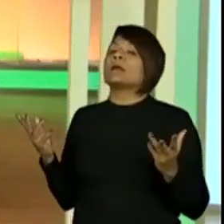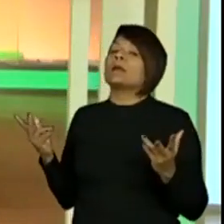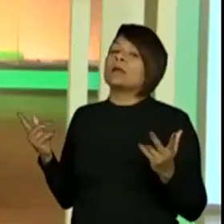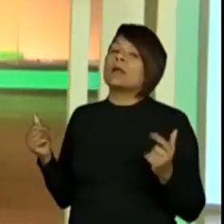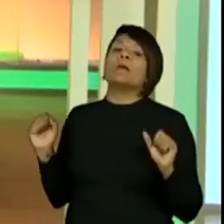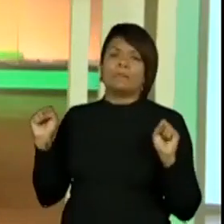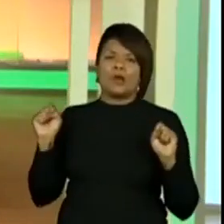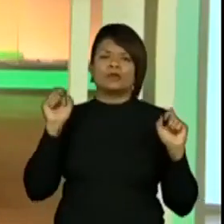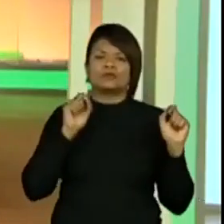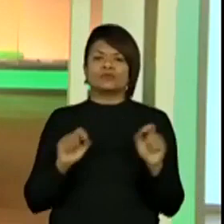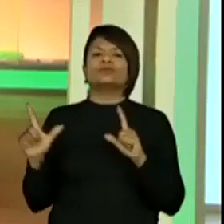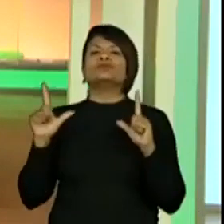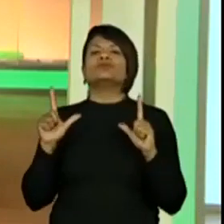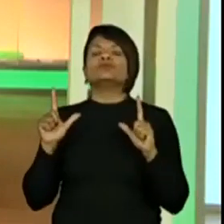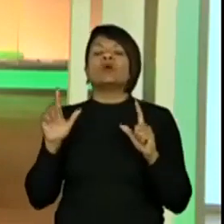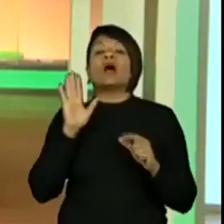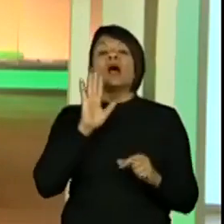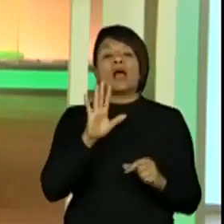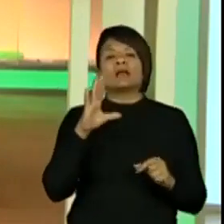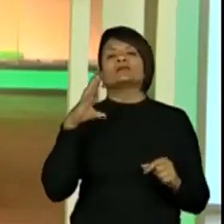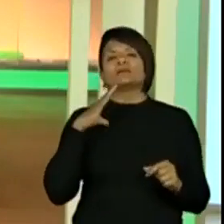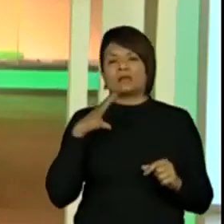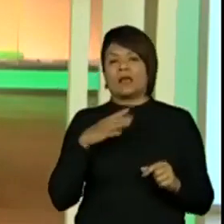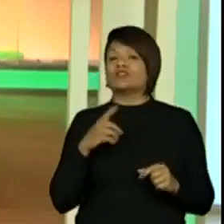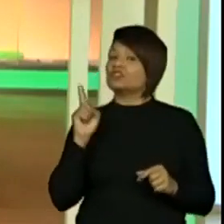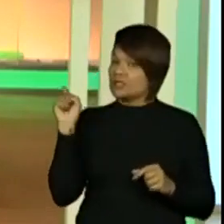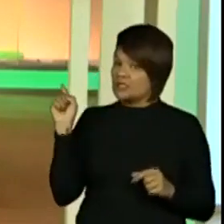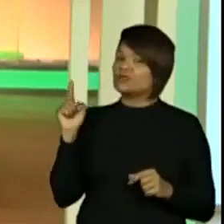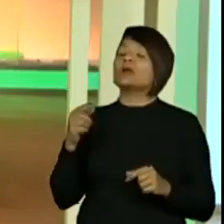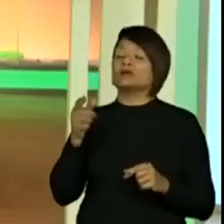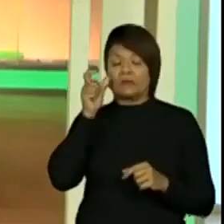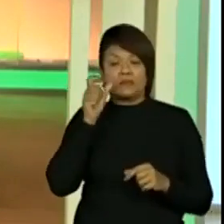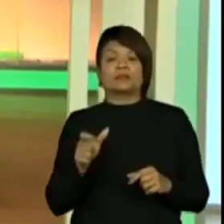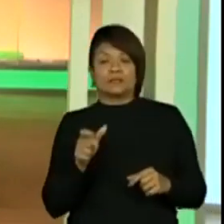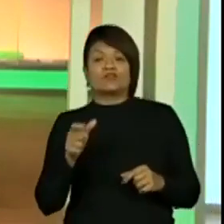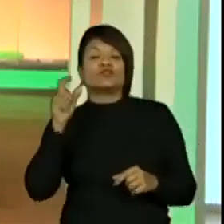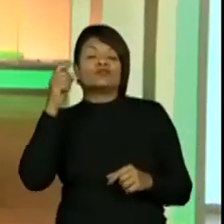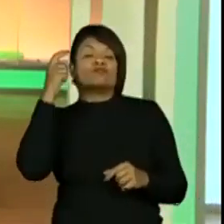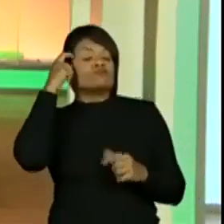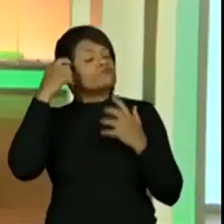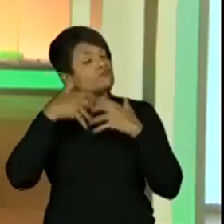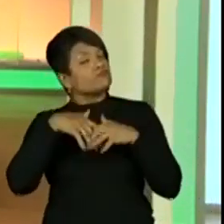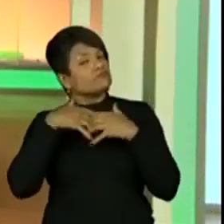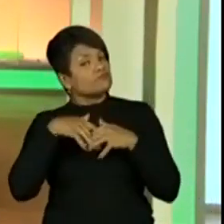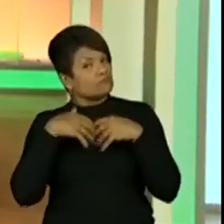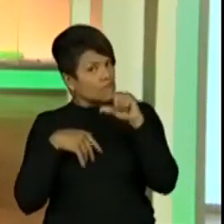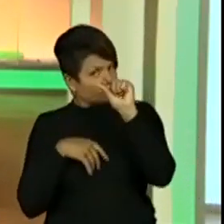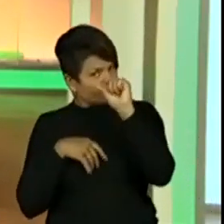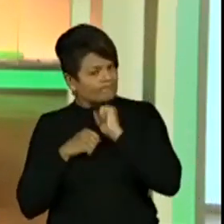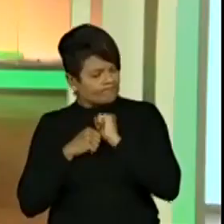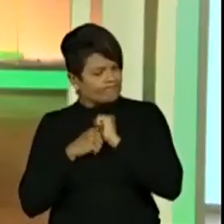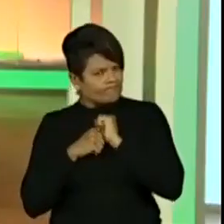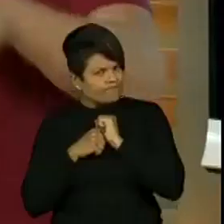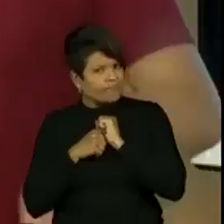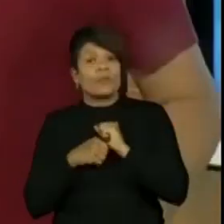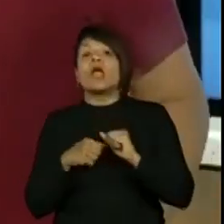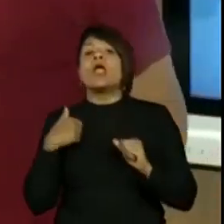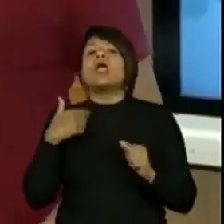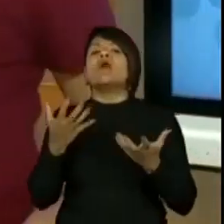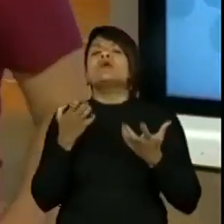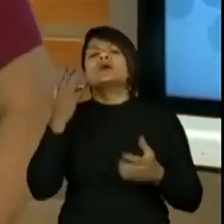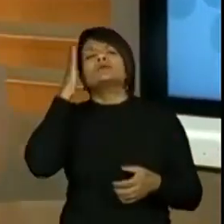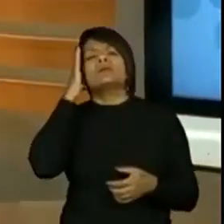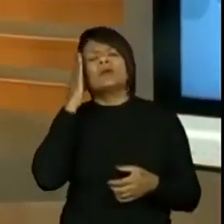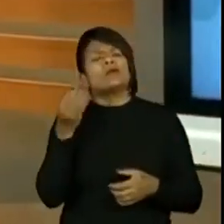Pode passar um pouquinho? A cidade. Isso é interessante a gente pensar um pouquinho. E eu quero saber sobre sua